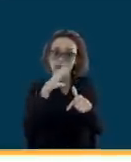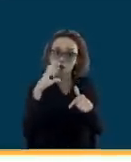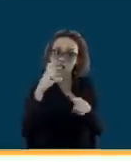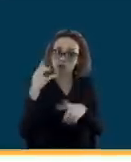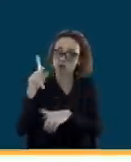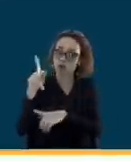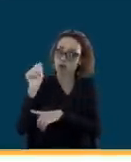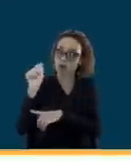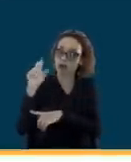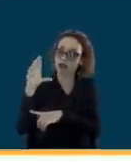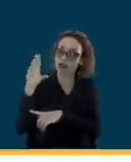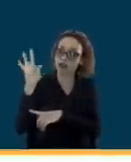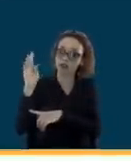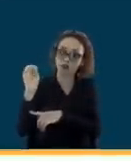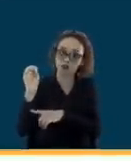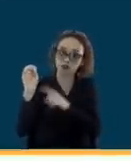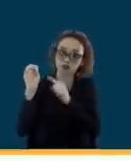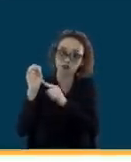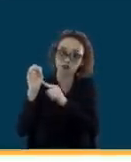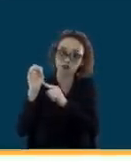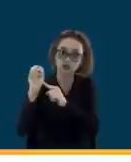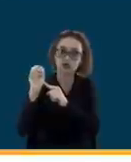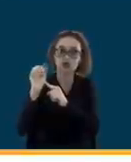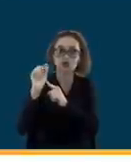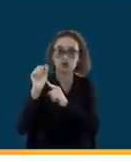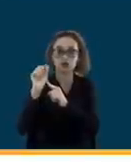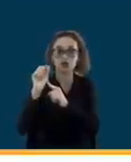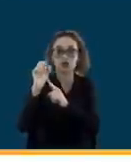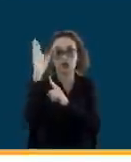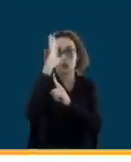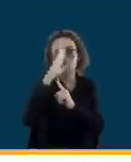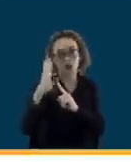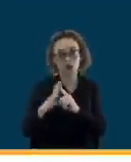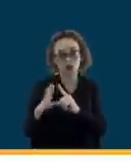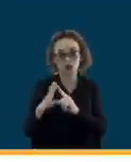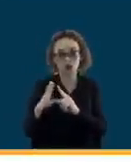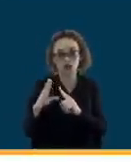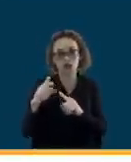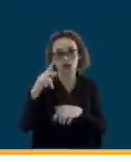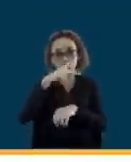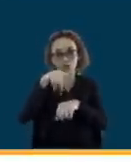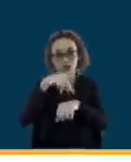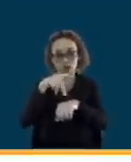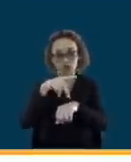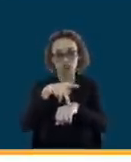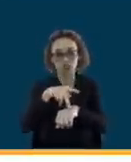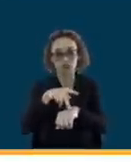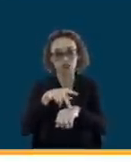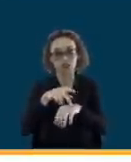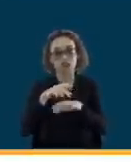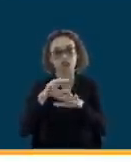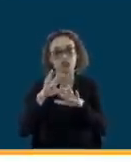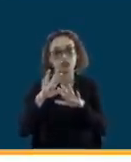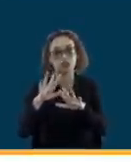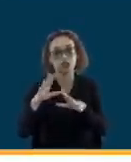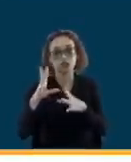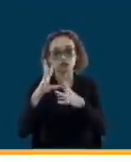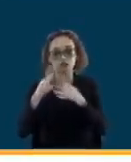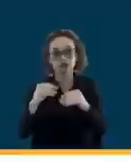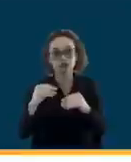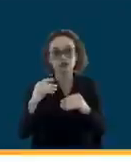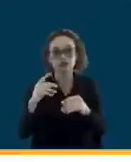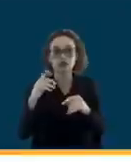beleza disso no momento atual do Brasil, em que o país está absolutamente cindido, a partir de toda uma cisânia que foi